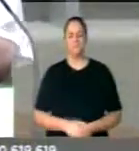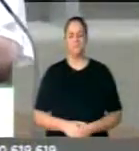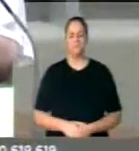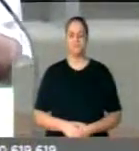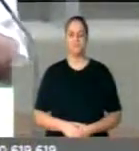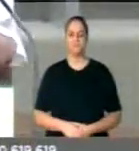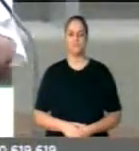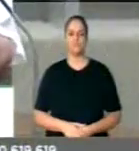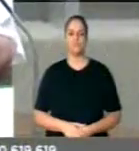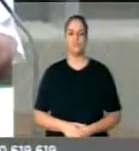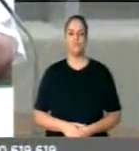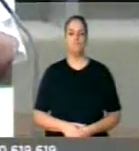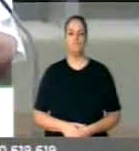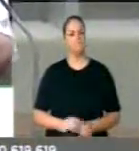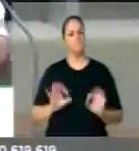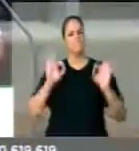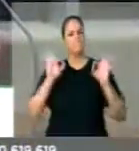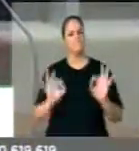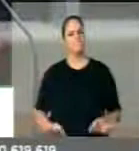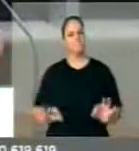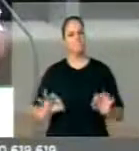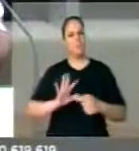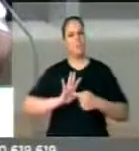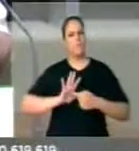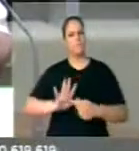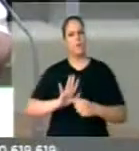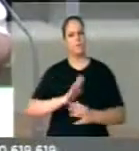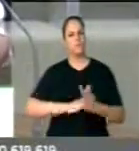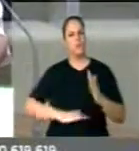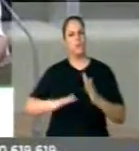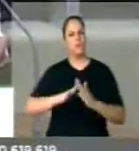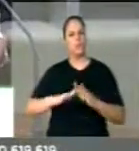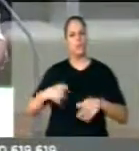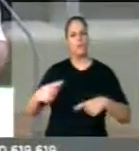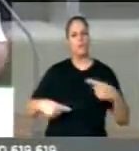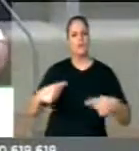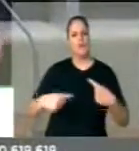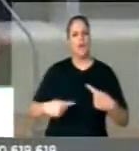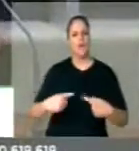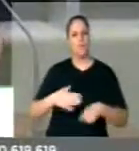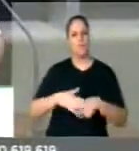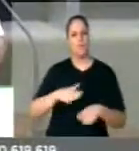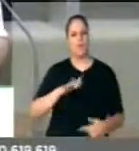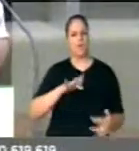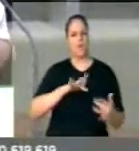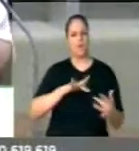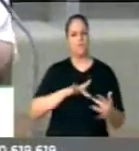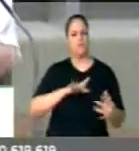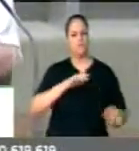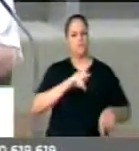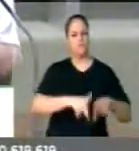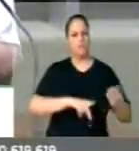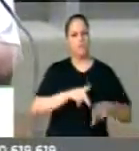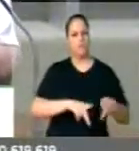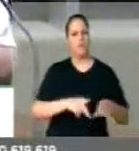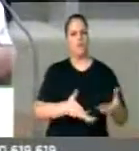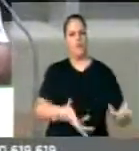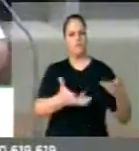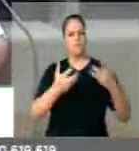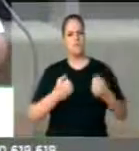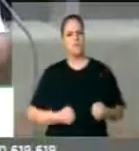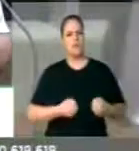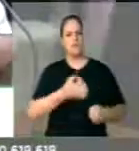garantir transparência, ampliar e aprofundar o diálogo com a sociedade, ser receptivo ao controle